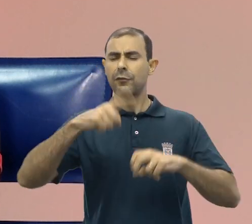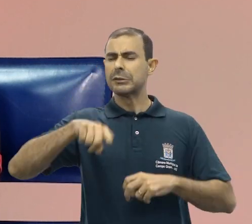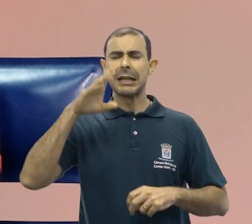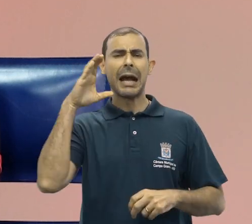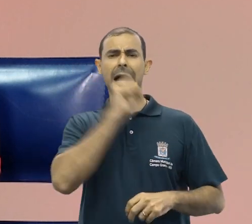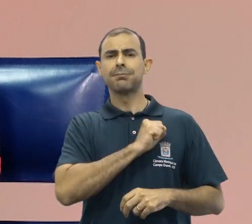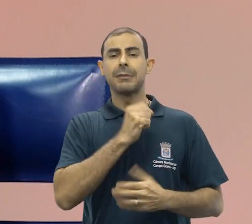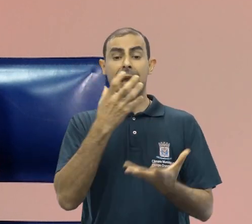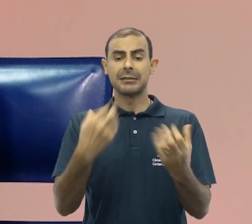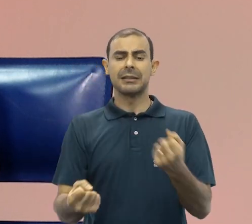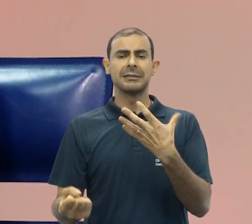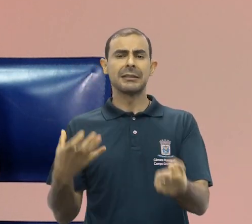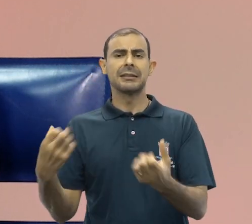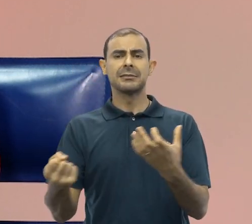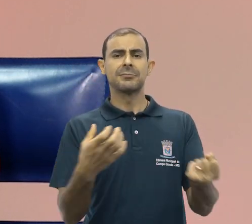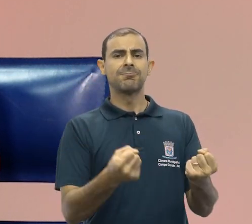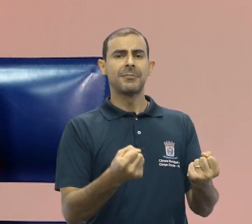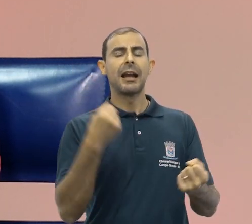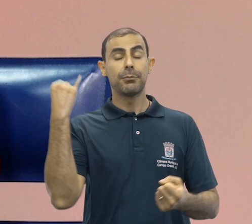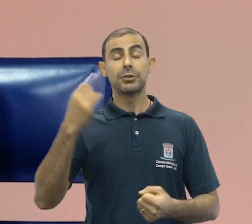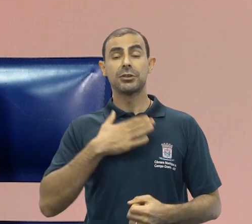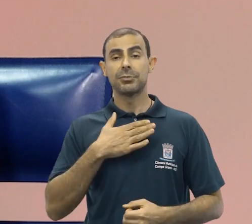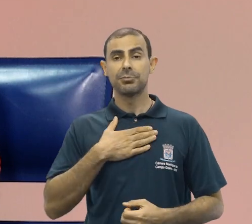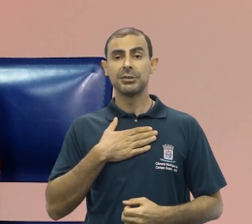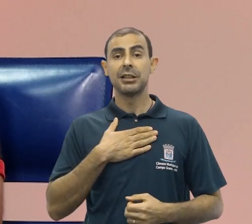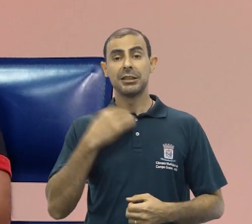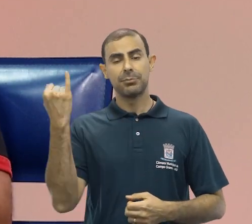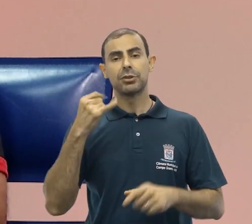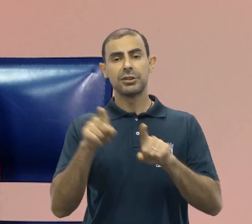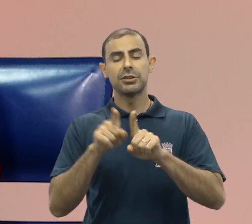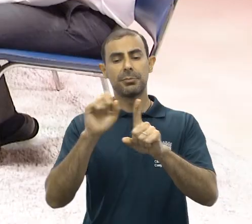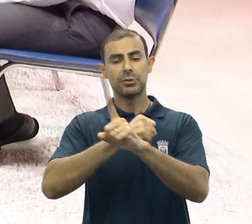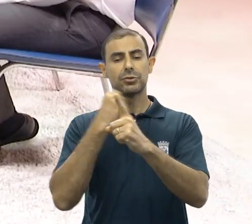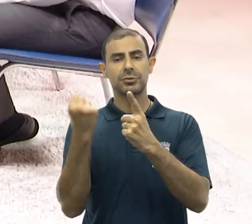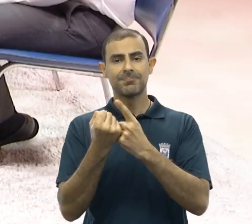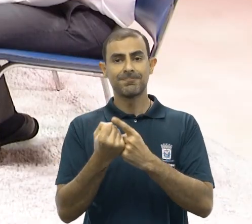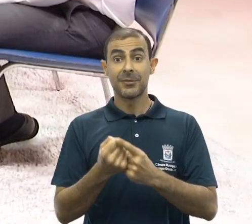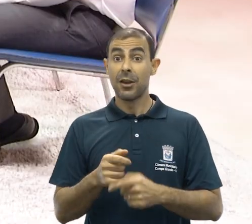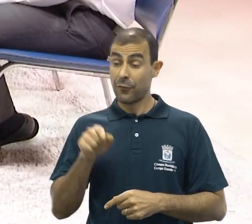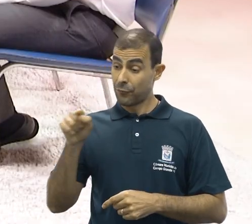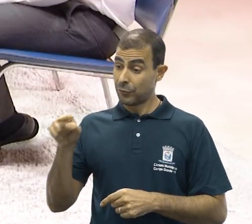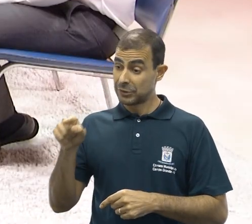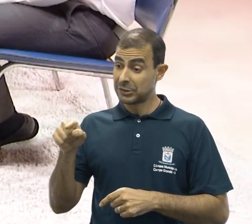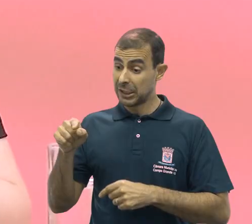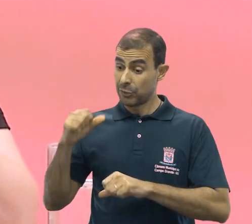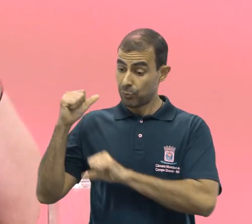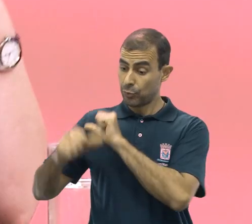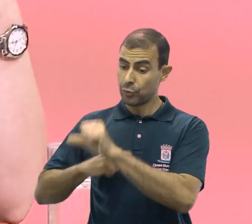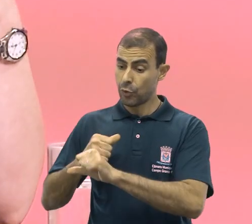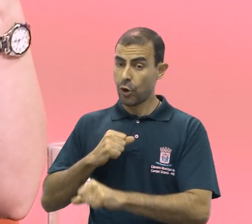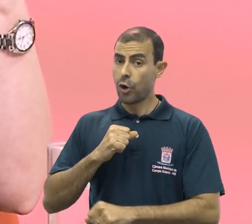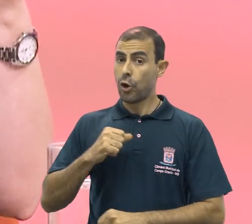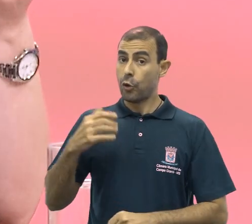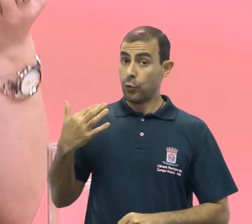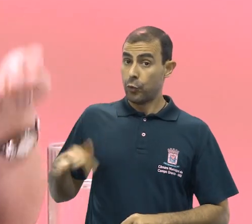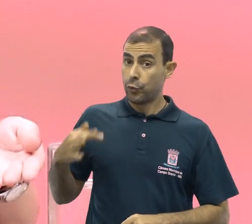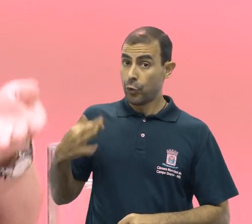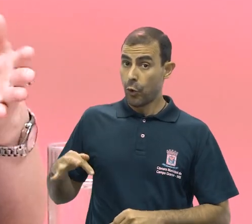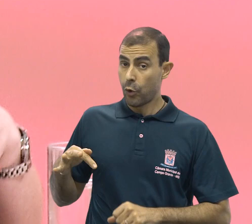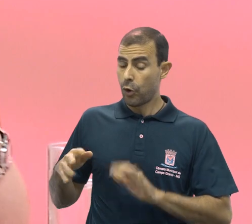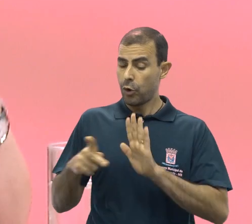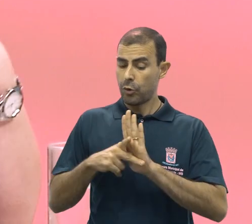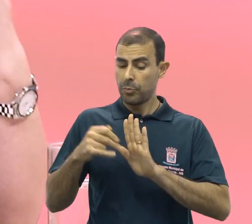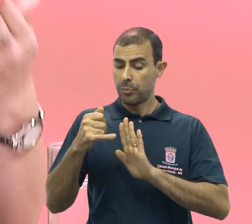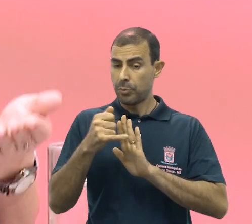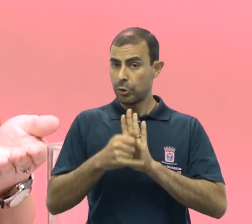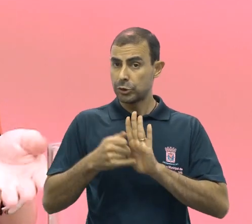Porque esse tema importante para mim, é importante para toda a sociedade. Gratidão. Você transformou sua dor, né, em um projeto de fato